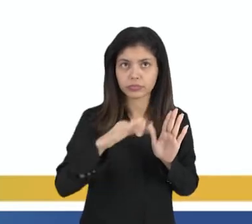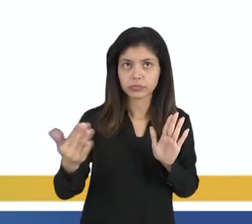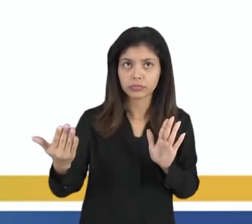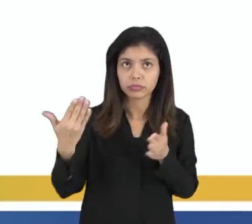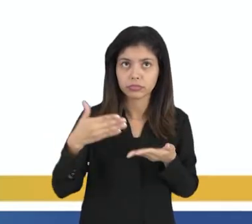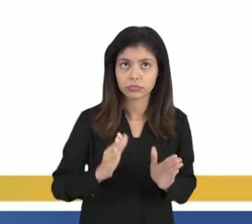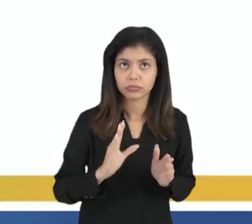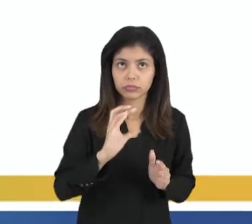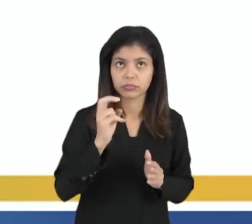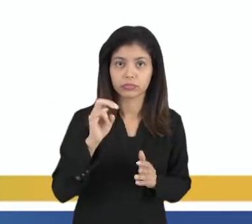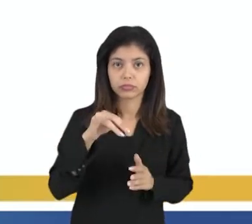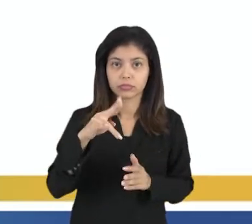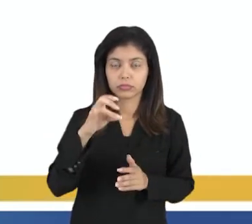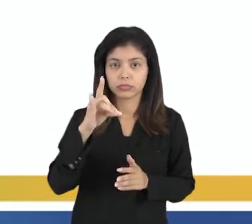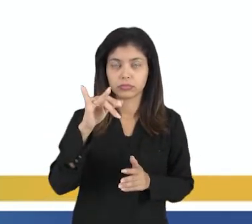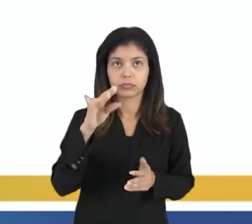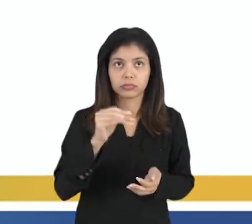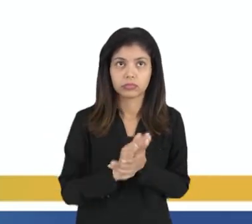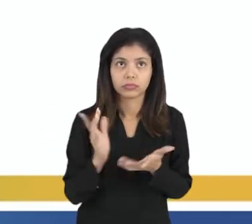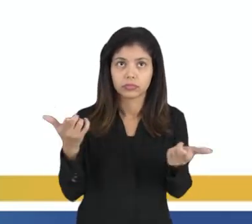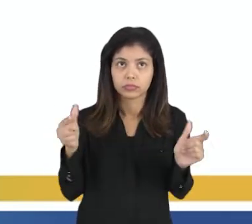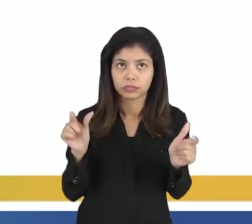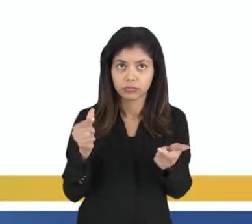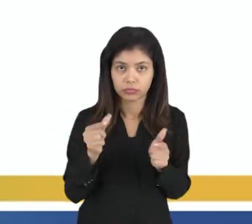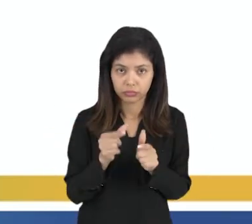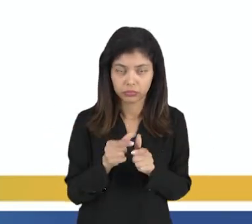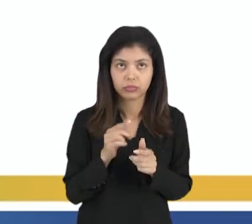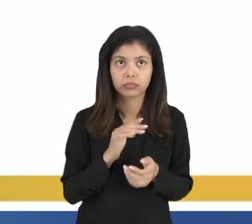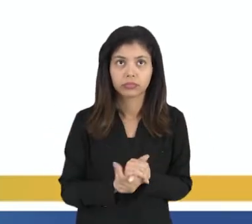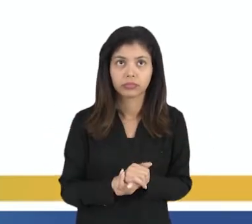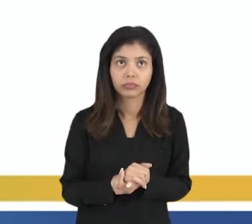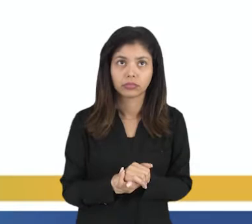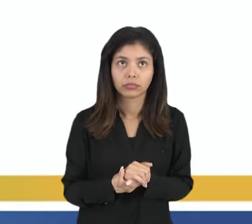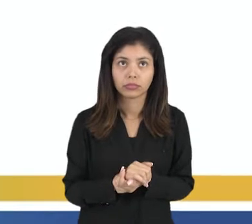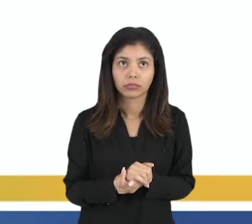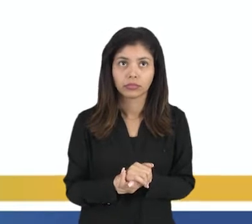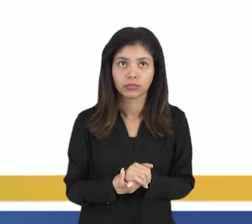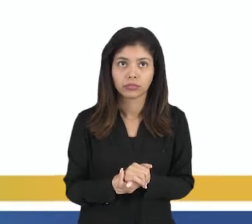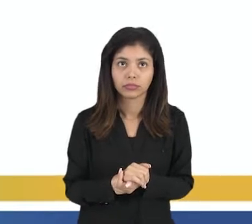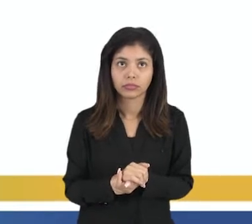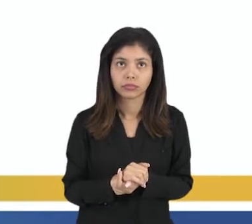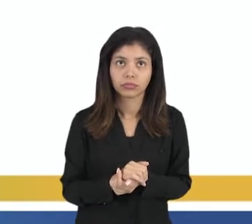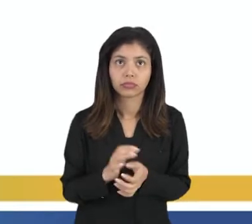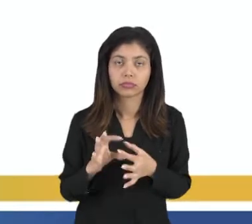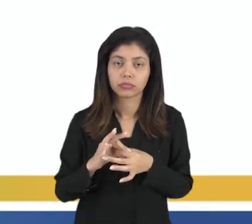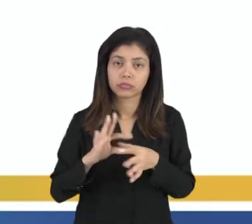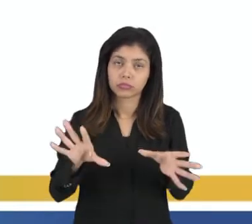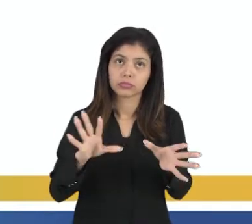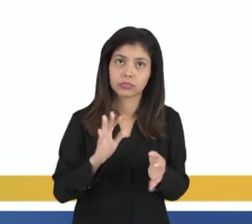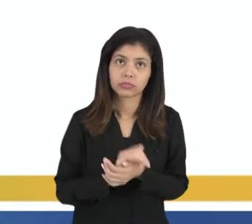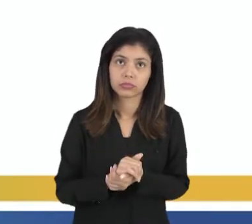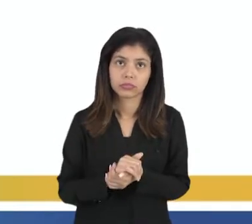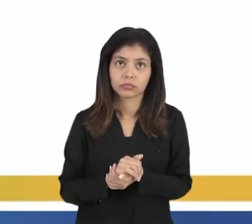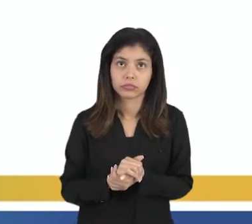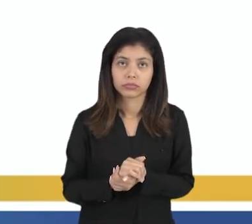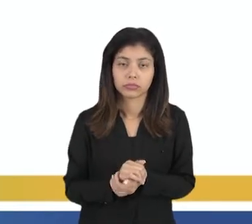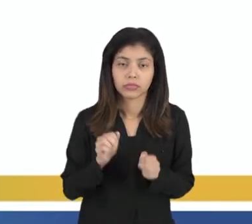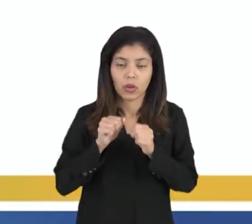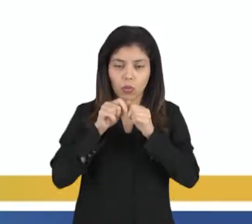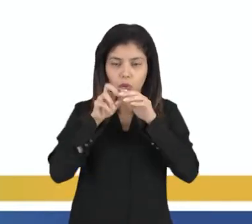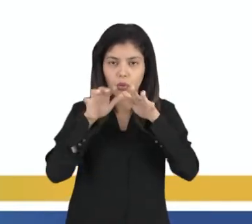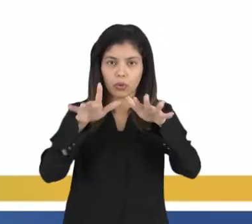no condensador, ele diminui essa temperatura, ok? E aí ele é liberado no